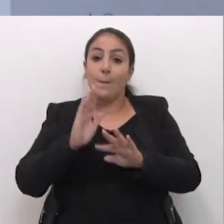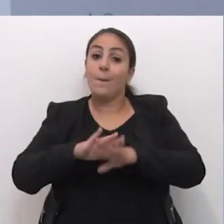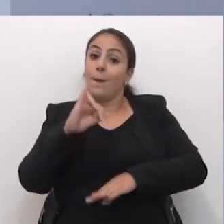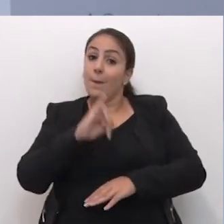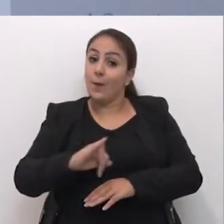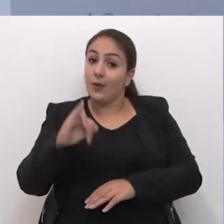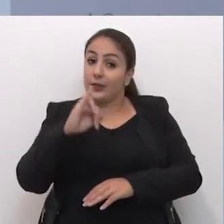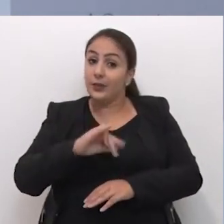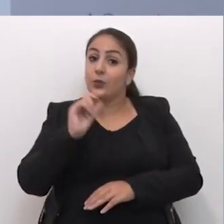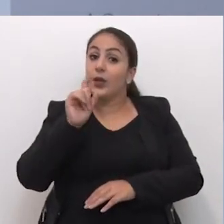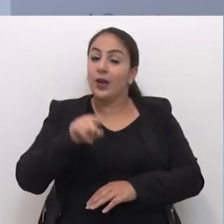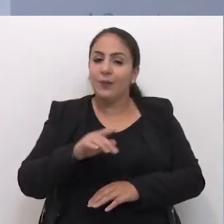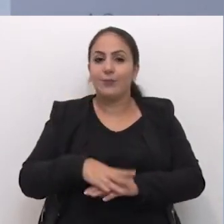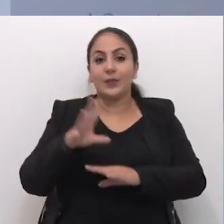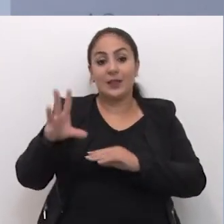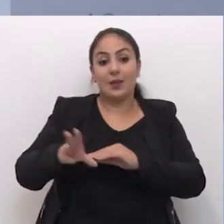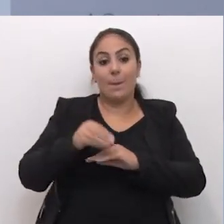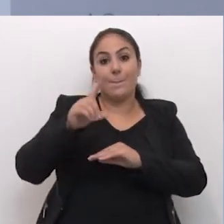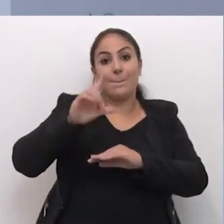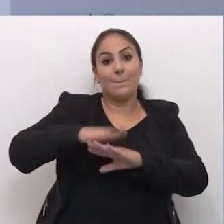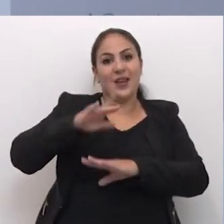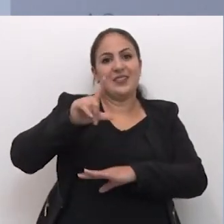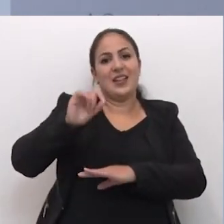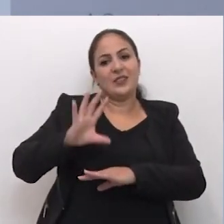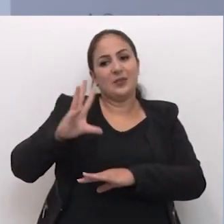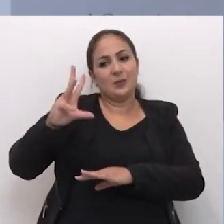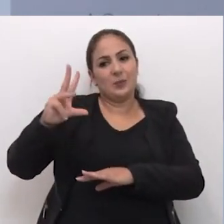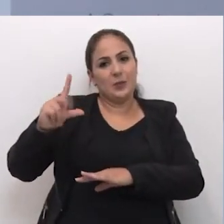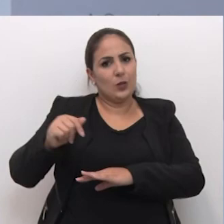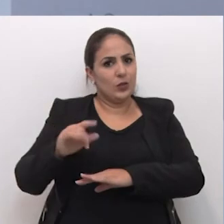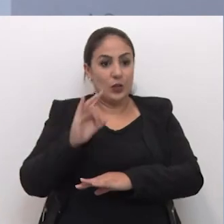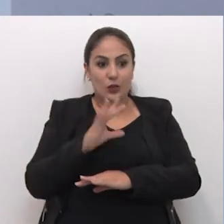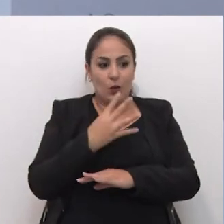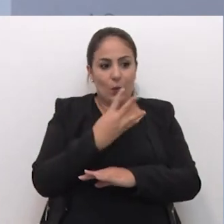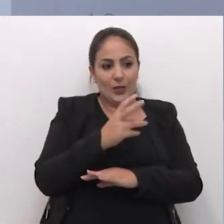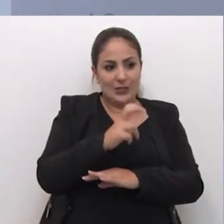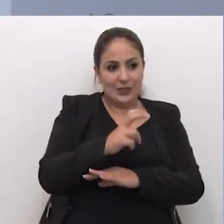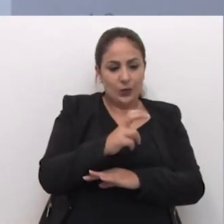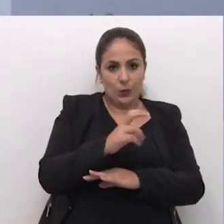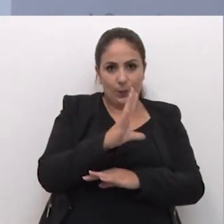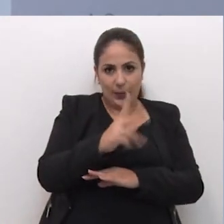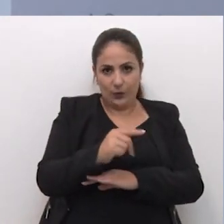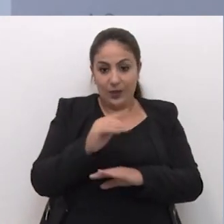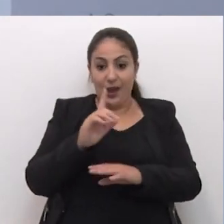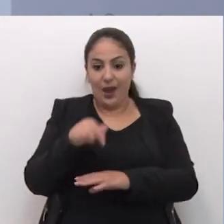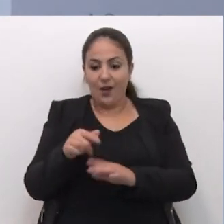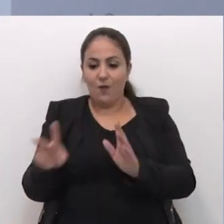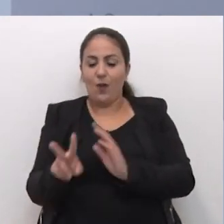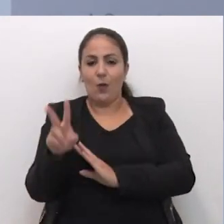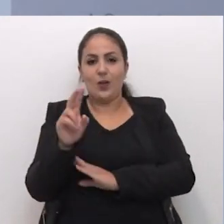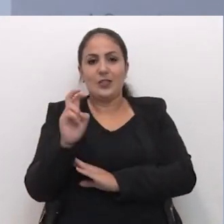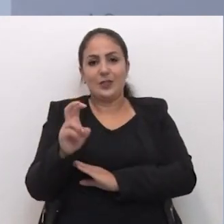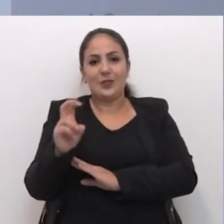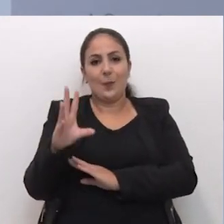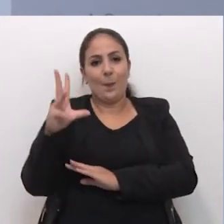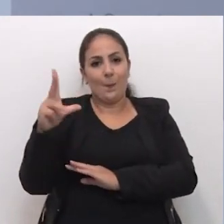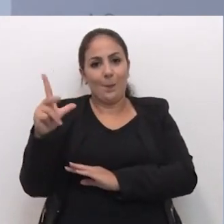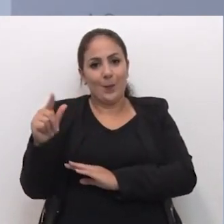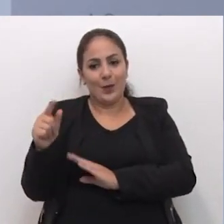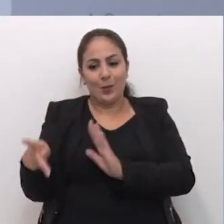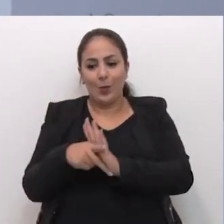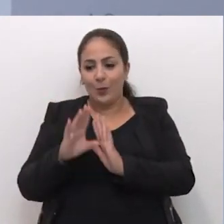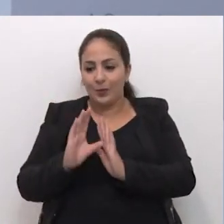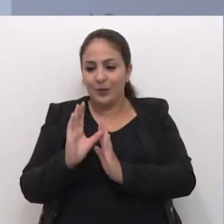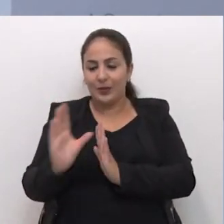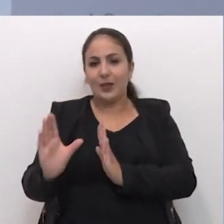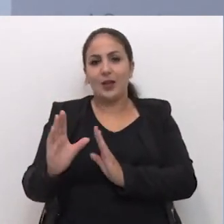mais importante, foi acrescentado mais 10 milhões, não são mais 45 milhões, são 55 milhões que serão